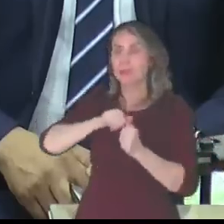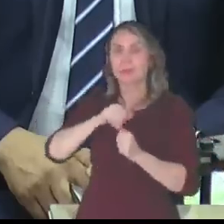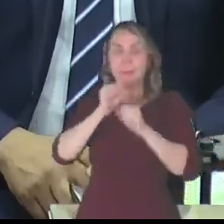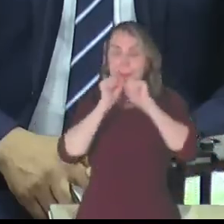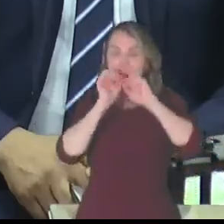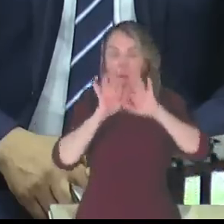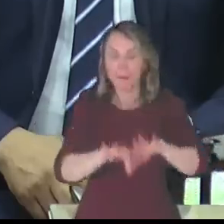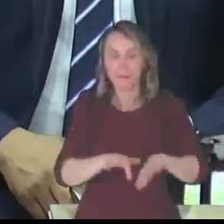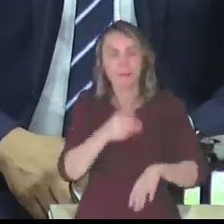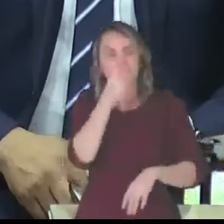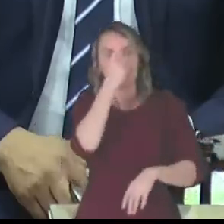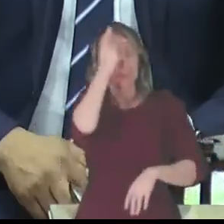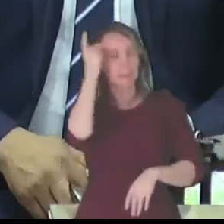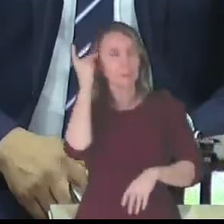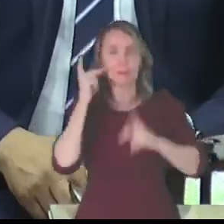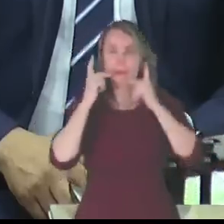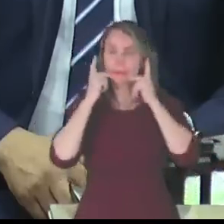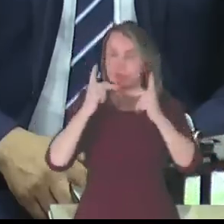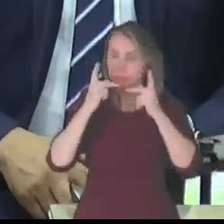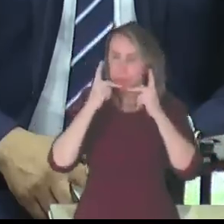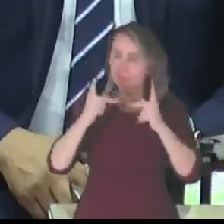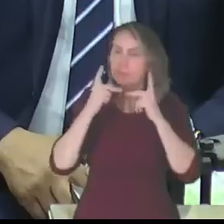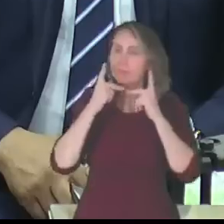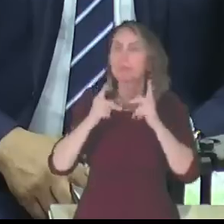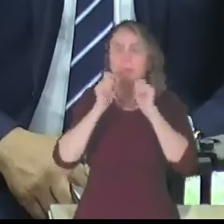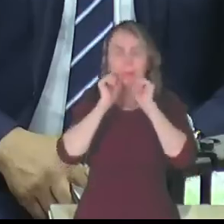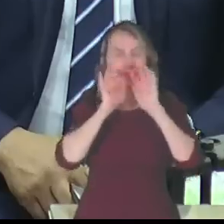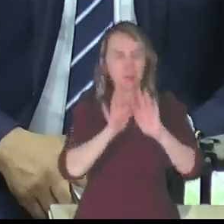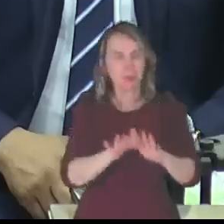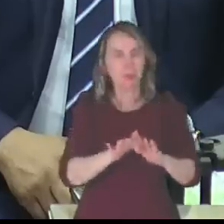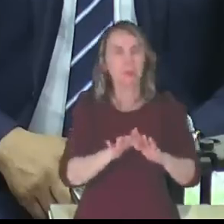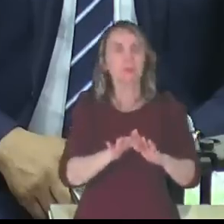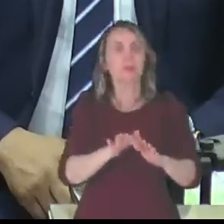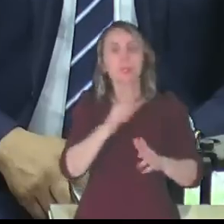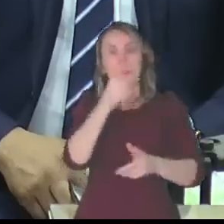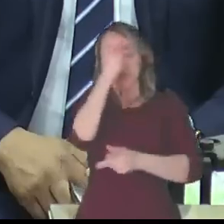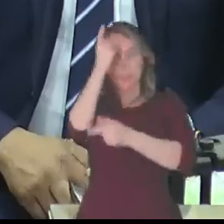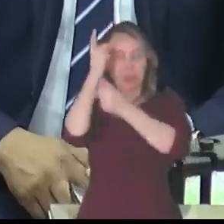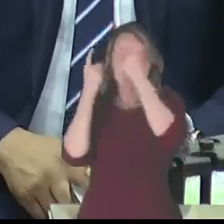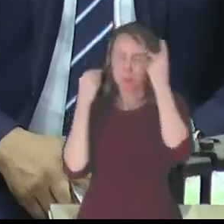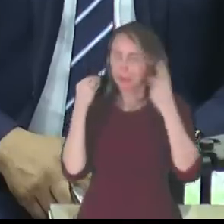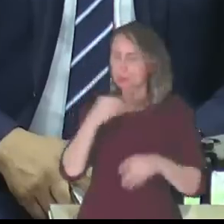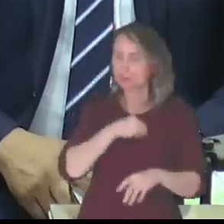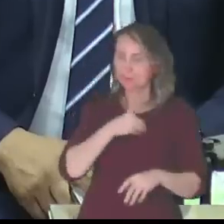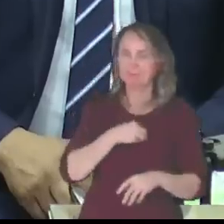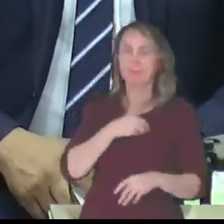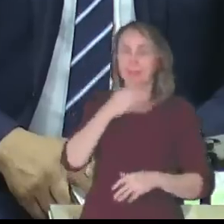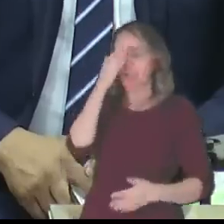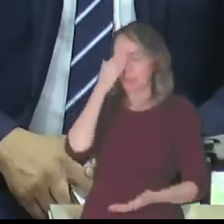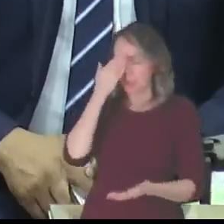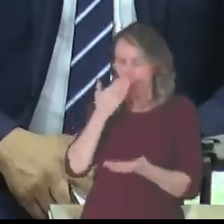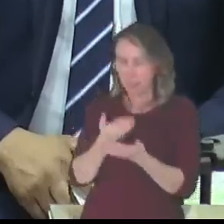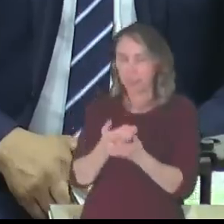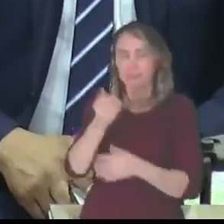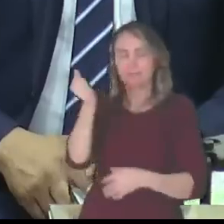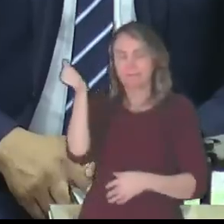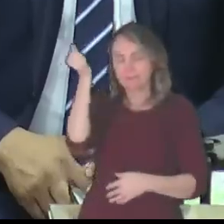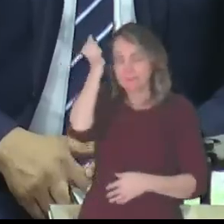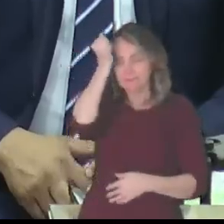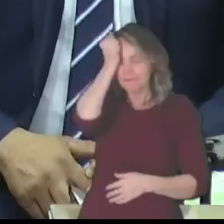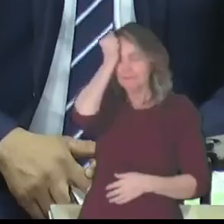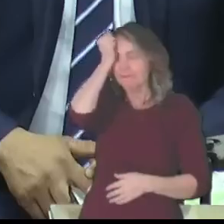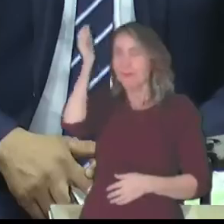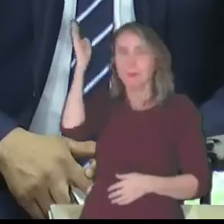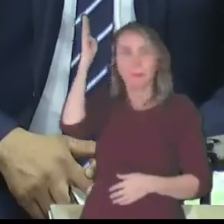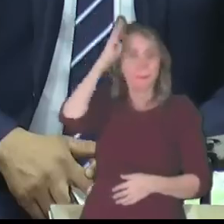poder que as almas creiam em Jesus que os pecadores se arrependam que os Rebeldes se convertam que os maus se convertam